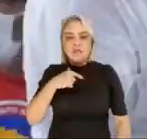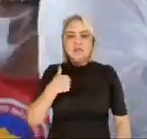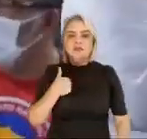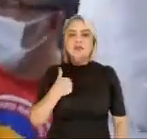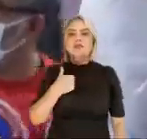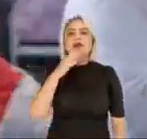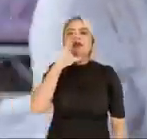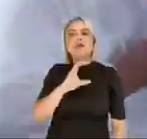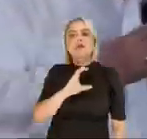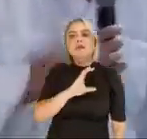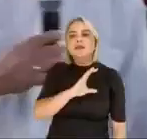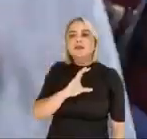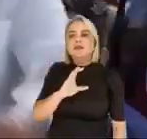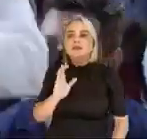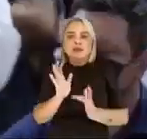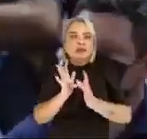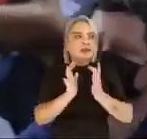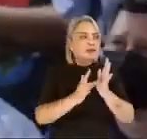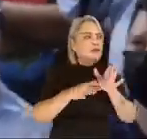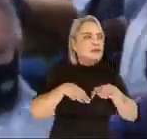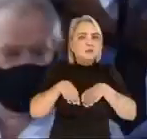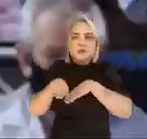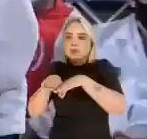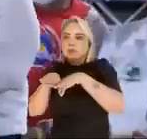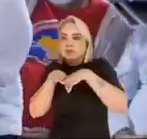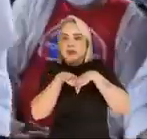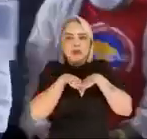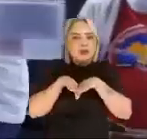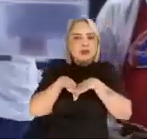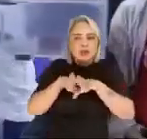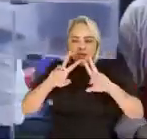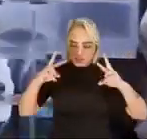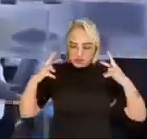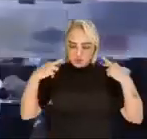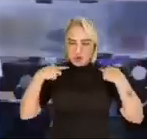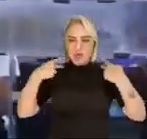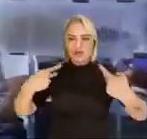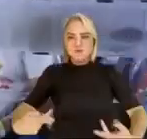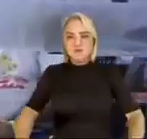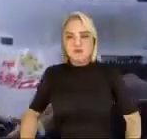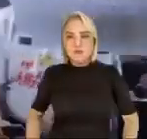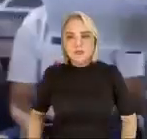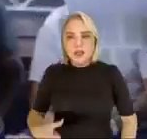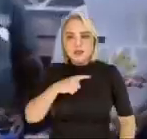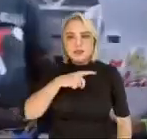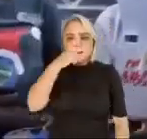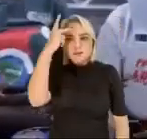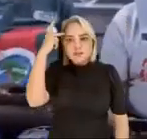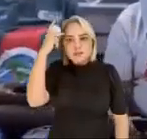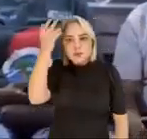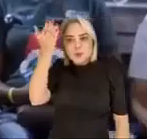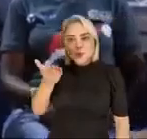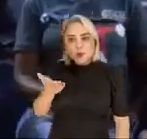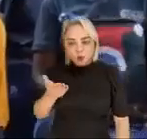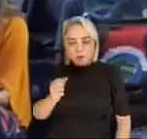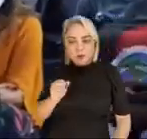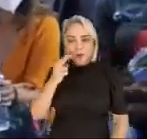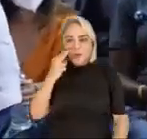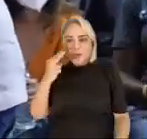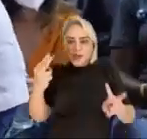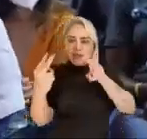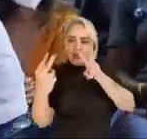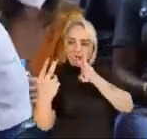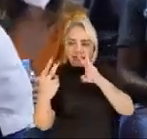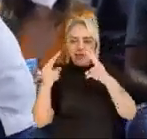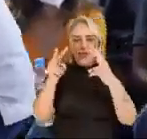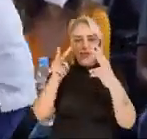nós temos que ser democratas, nós temos que ser humanistas, nós temos que ser seres humanos, para a gente poder olhar na cara das pessoas e